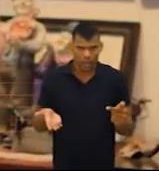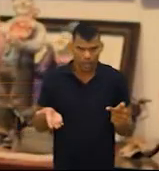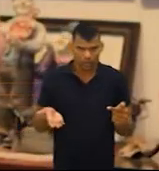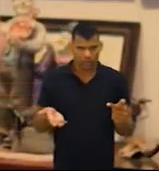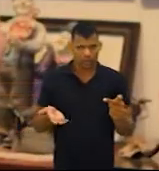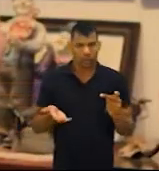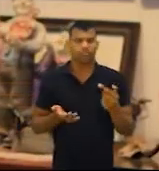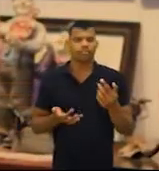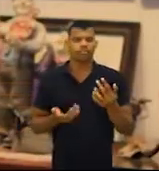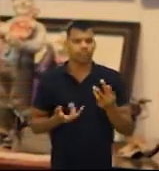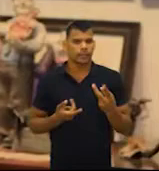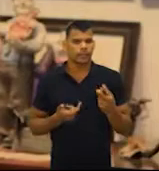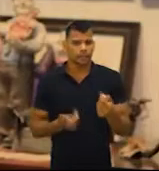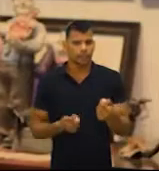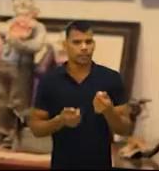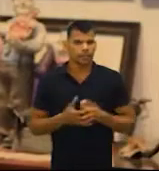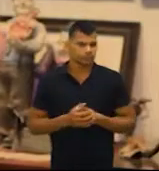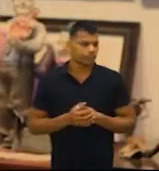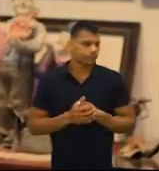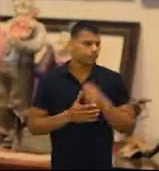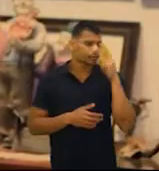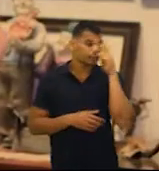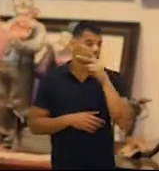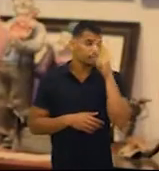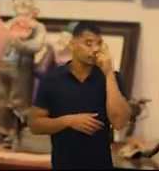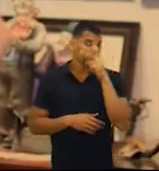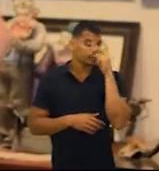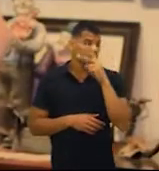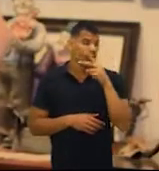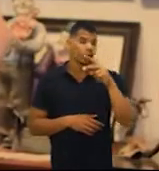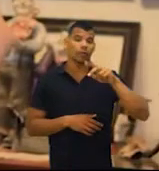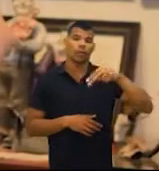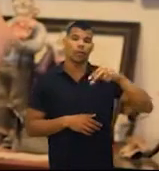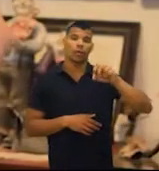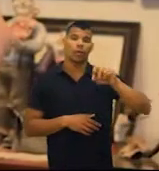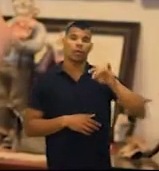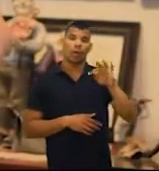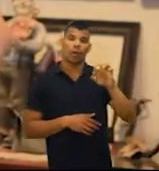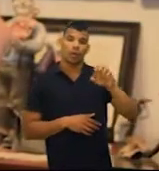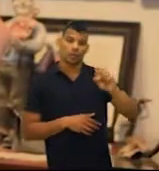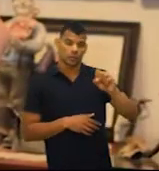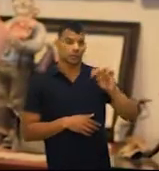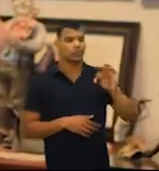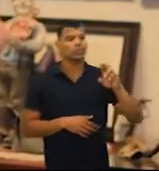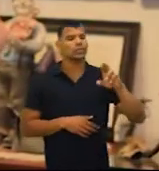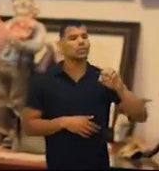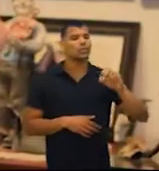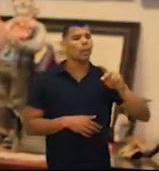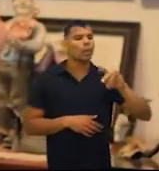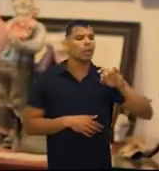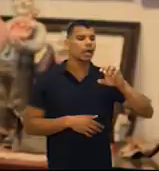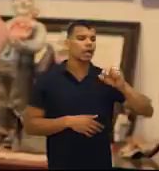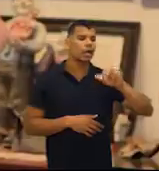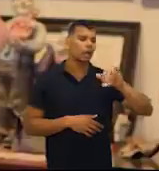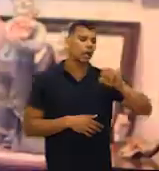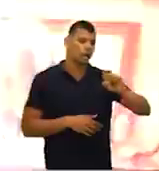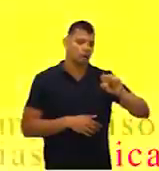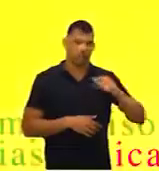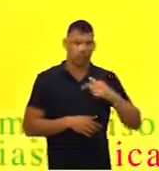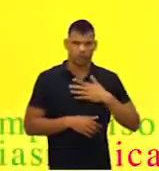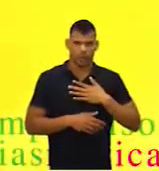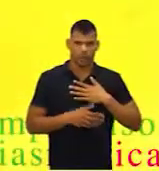conta essa história no livro dele Noites Tropicais, que eu recomendo ao público da história da música, quem gosta de literatura e